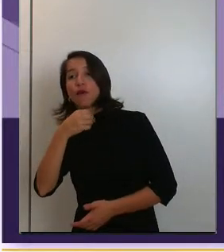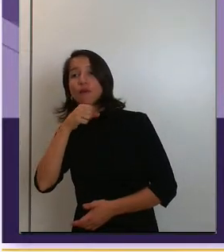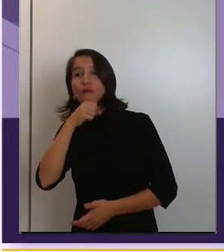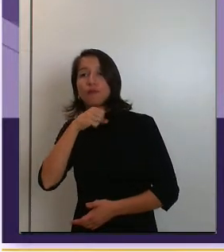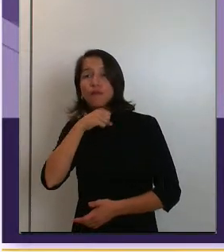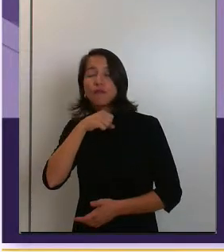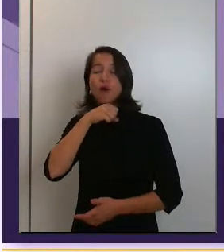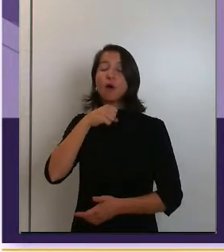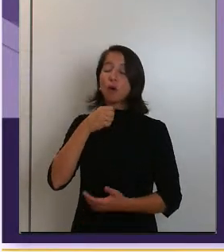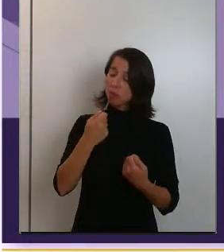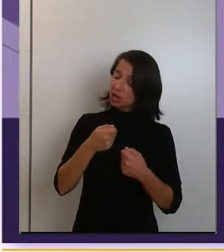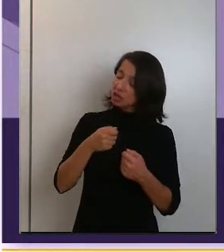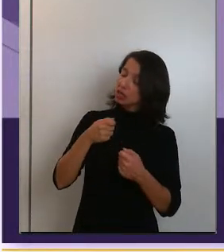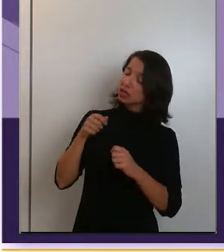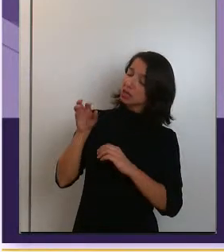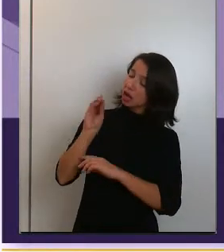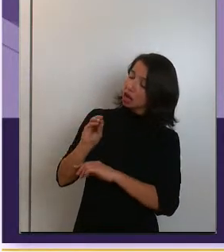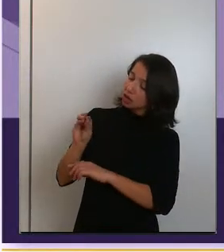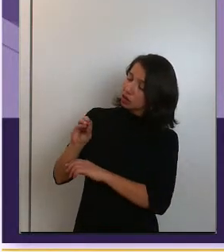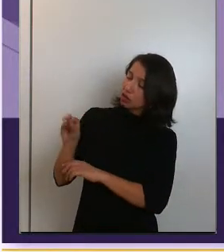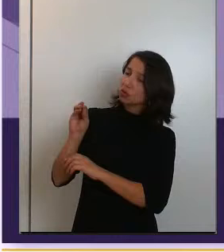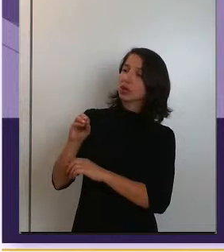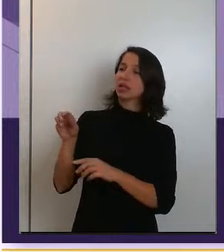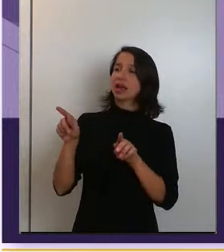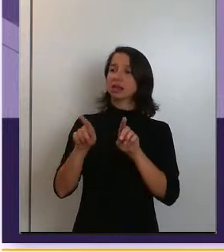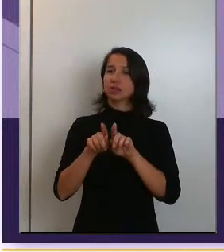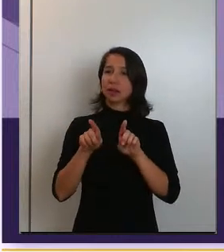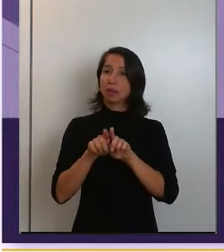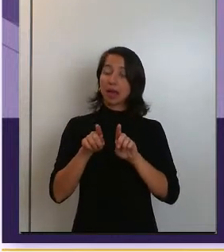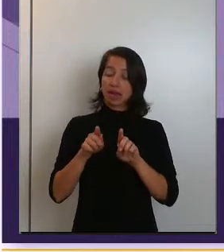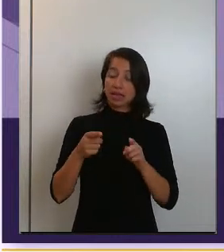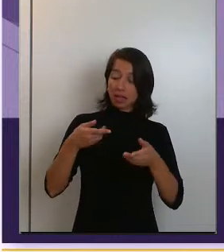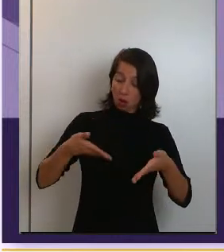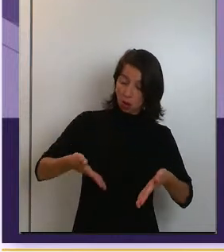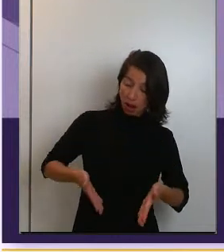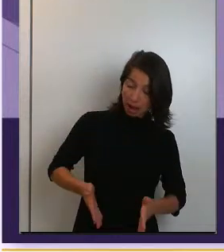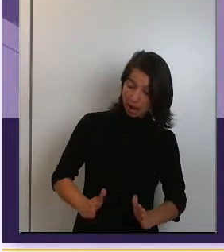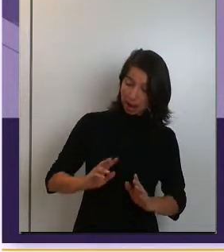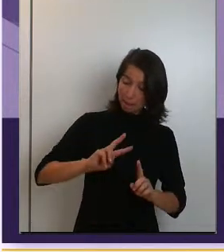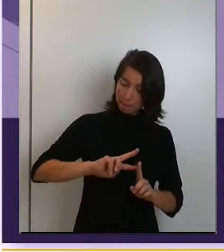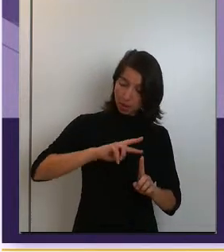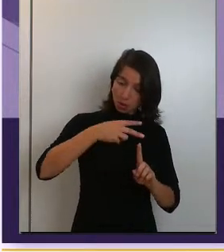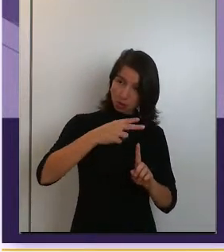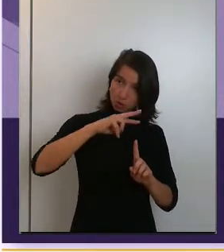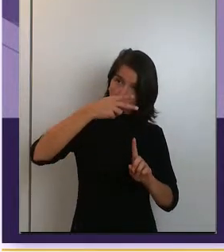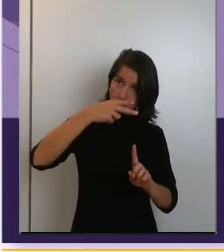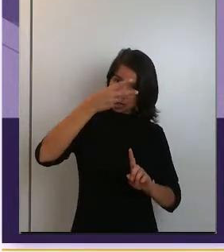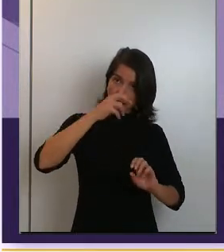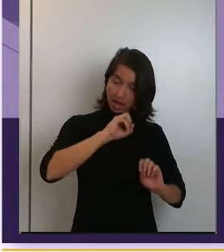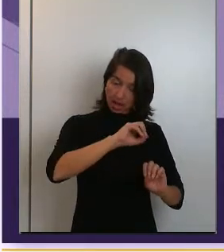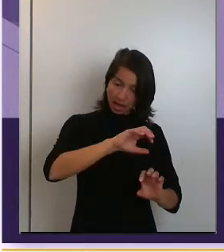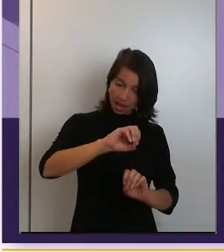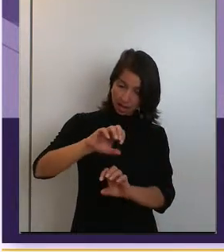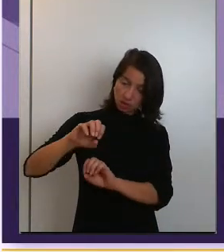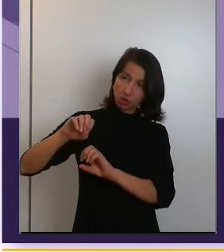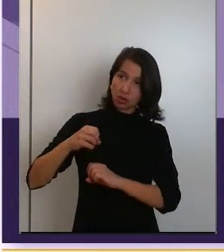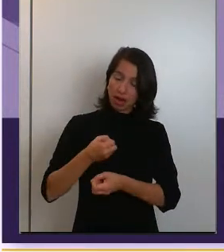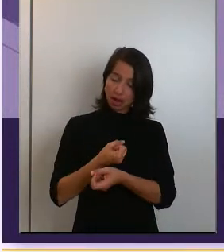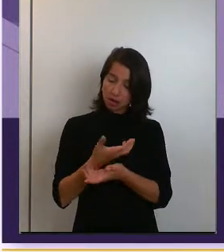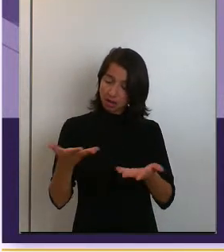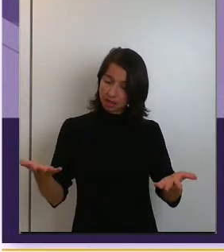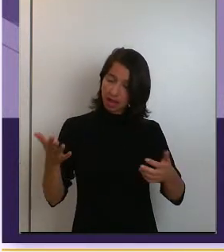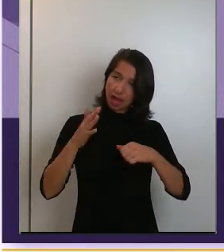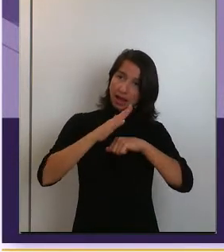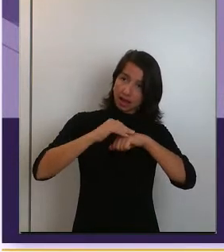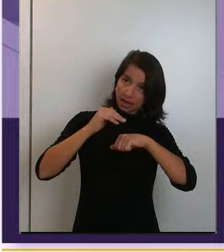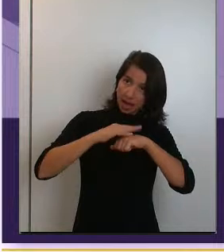Então, reproduzir, educar, dar carinho, amor, ensinar, cuidar de pessoas são tarefas essenciais, sem as quais o